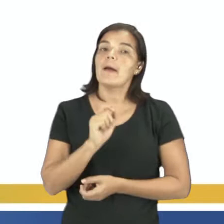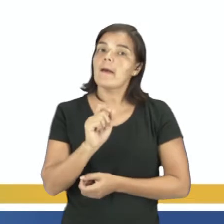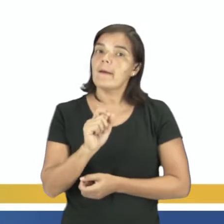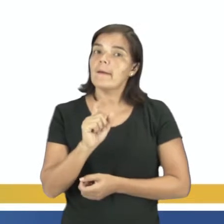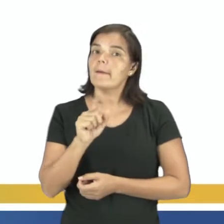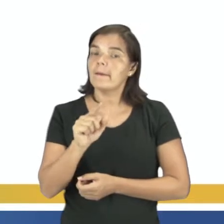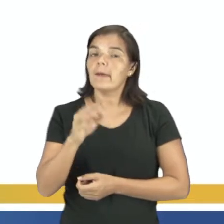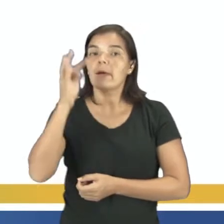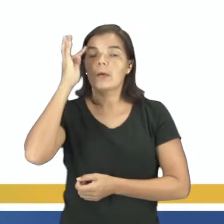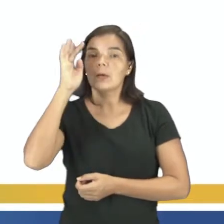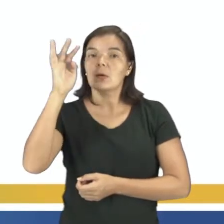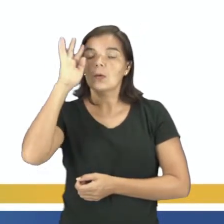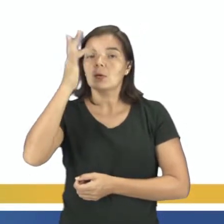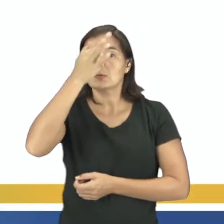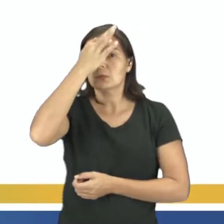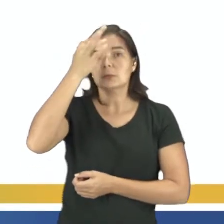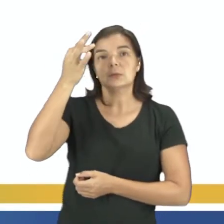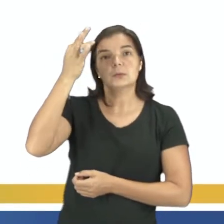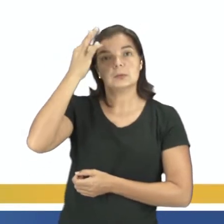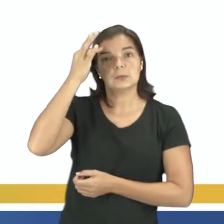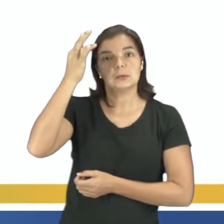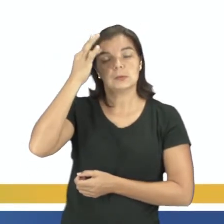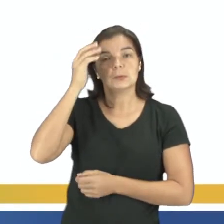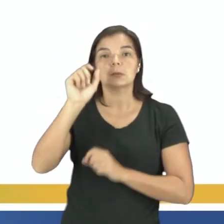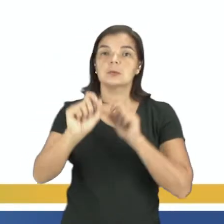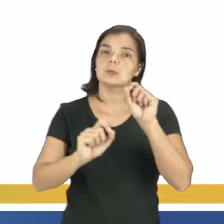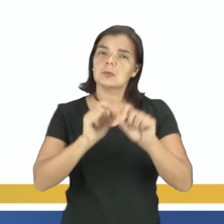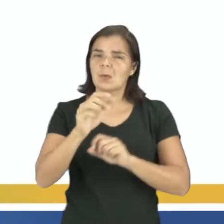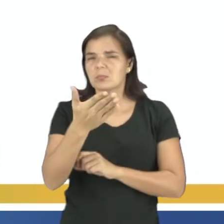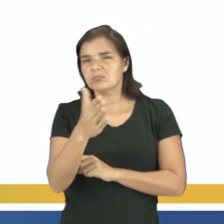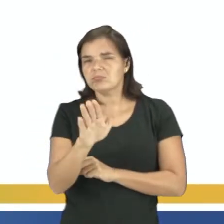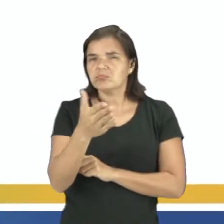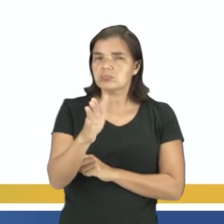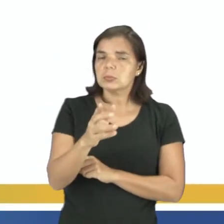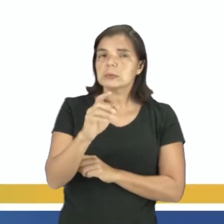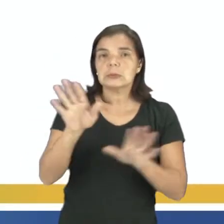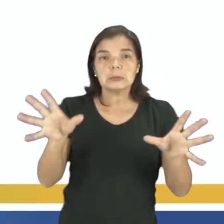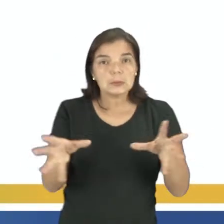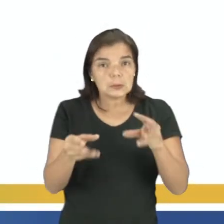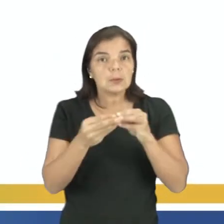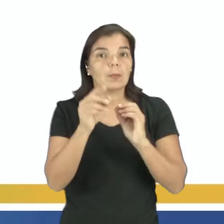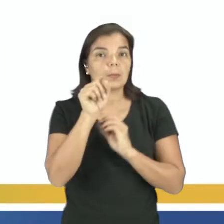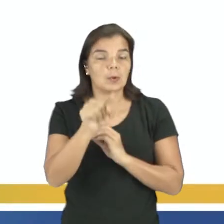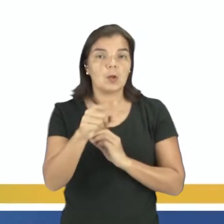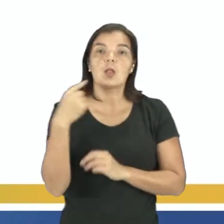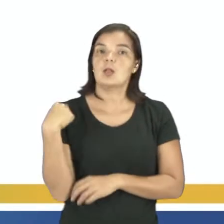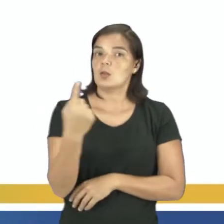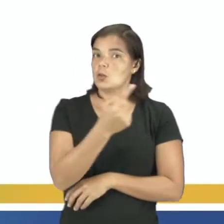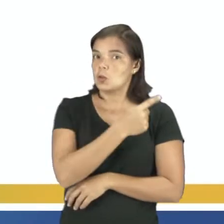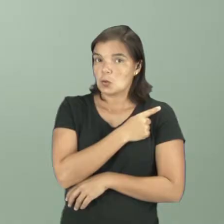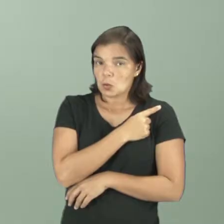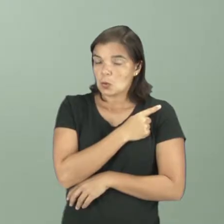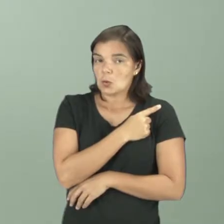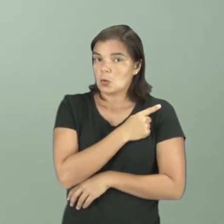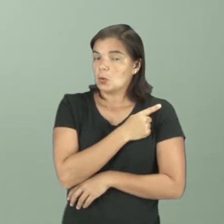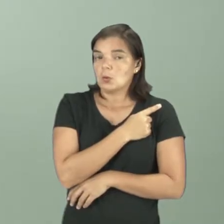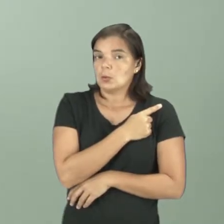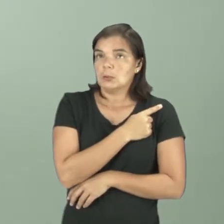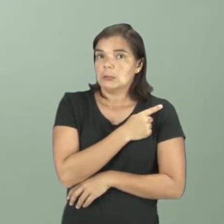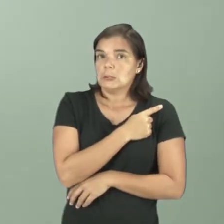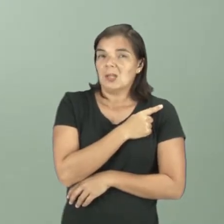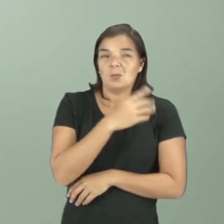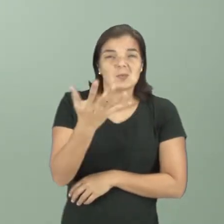Fenomenologia é uma teoria filosófica que é mais ou menos assim, para simplificar para você: nós não temos